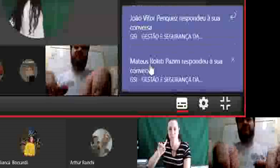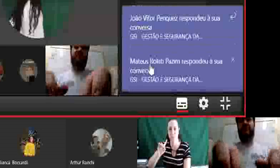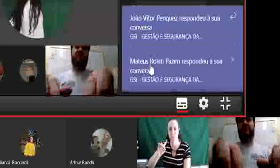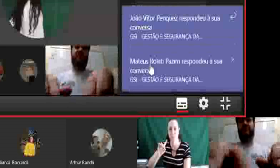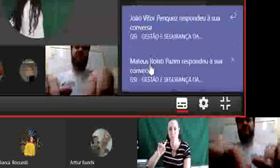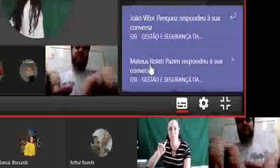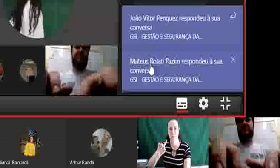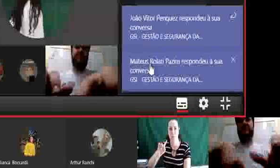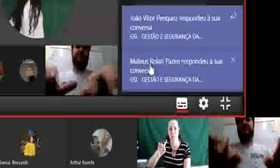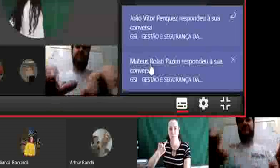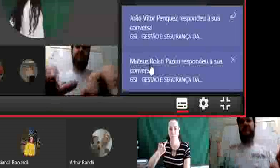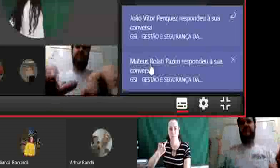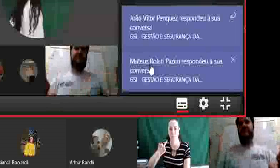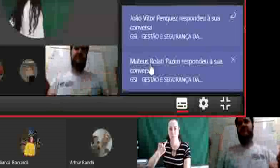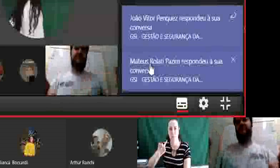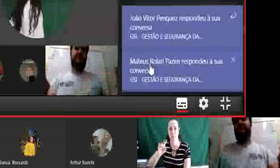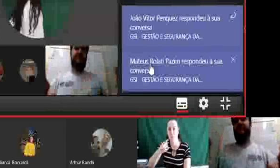www.patricia.bio.br é o